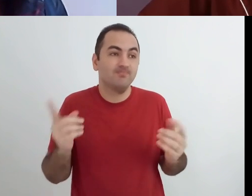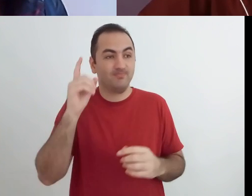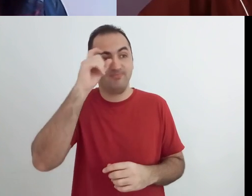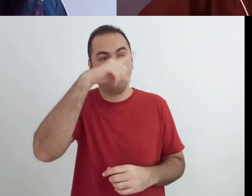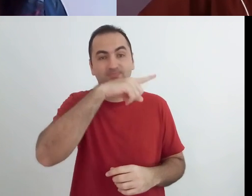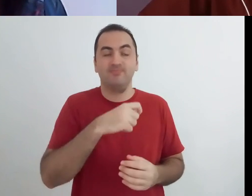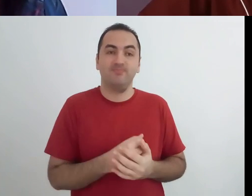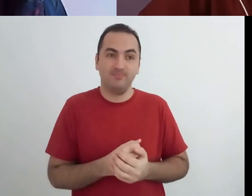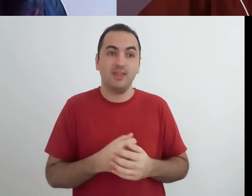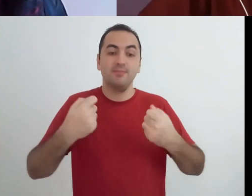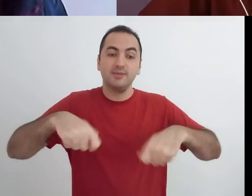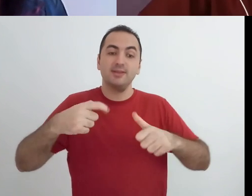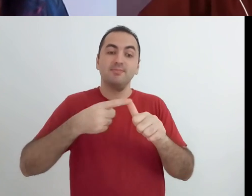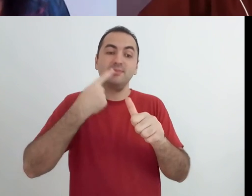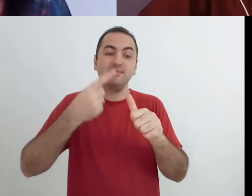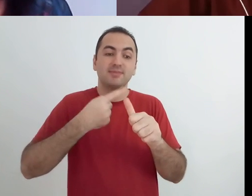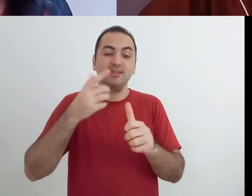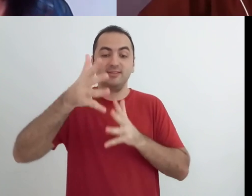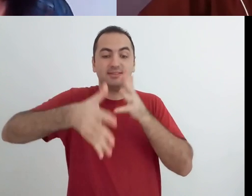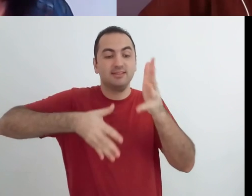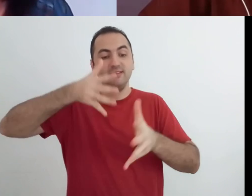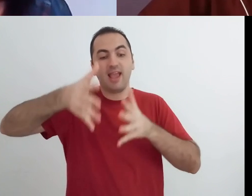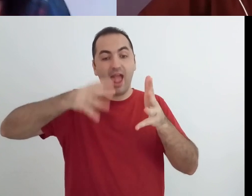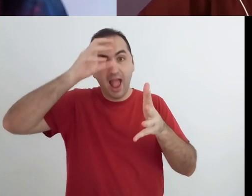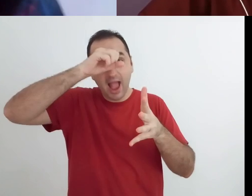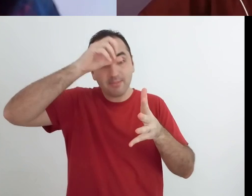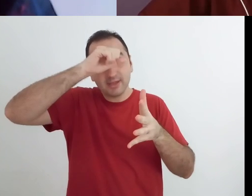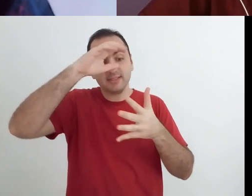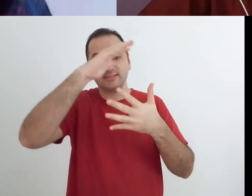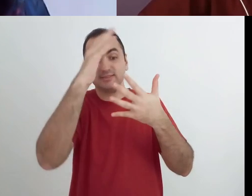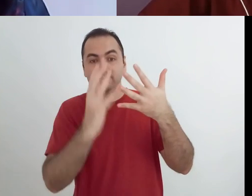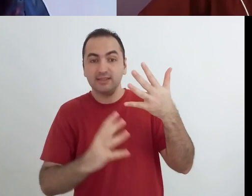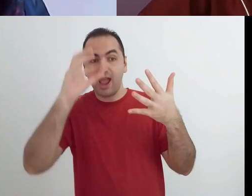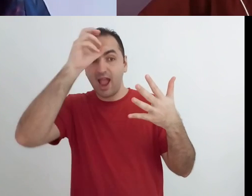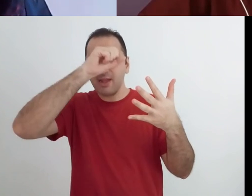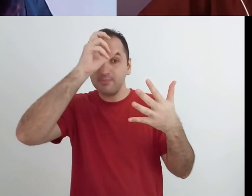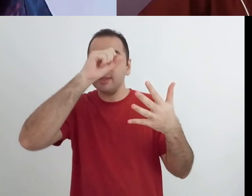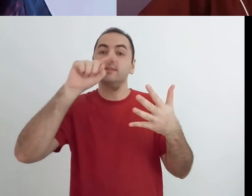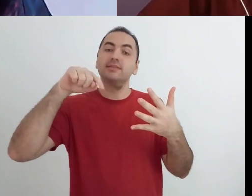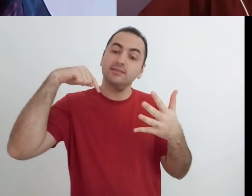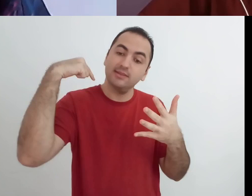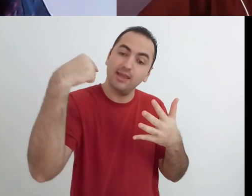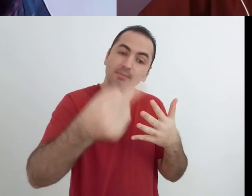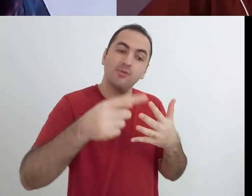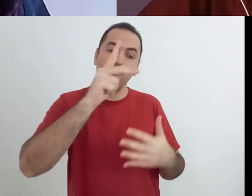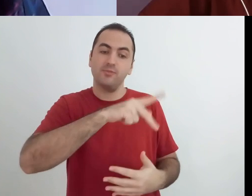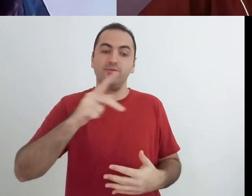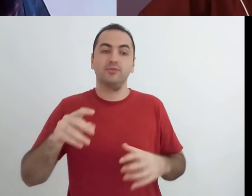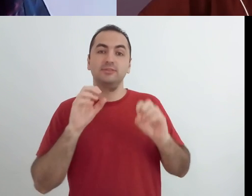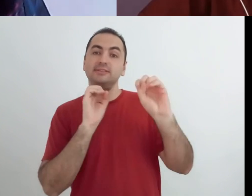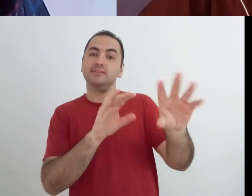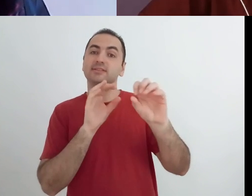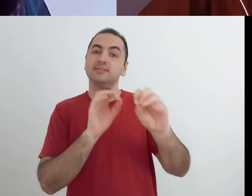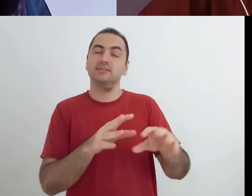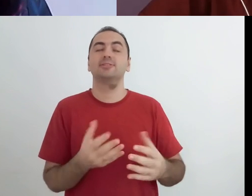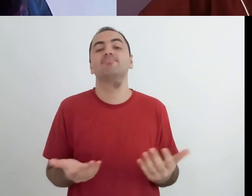receber isso? Ele ainda precisa do idioma para poder receber conhecimento. Então, isso atrasa muito o